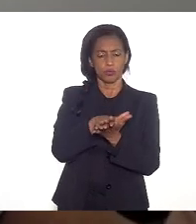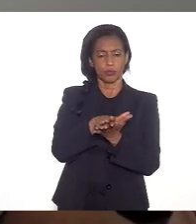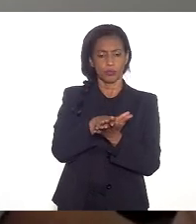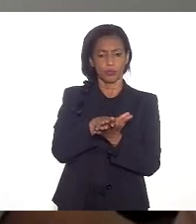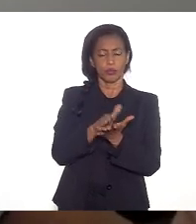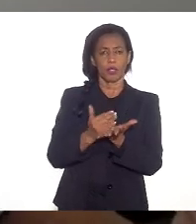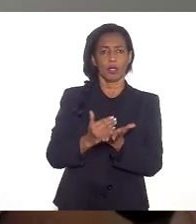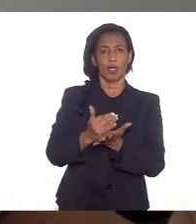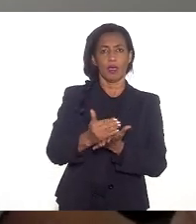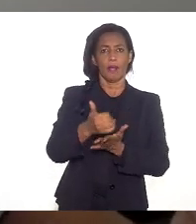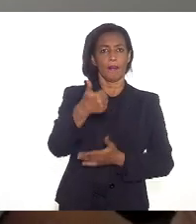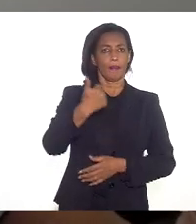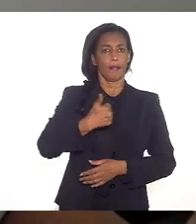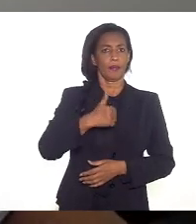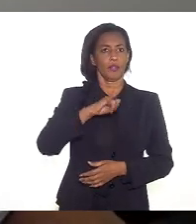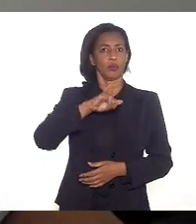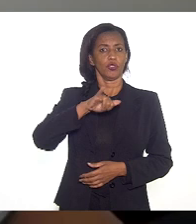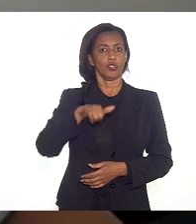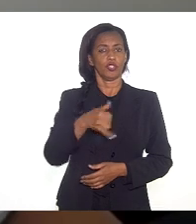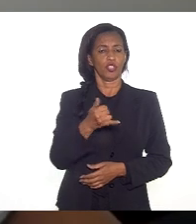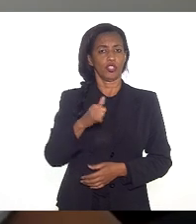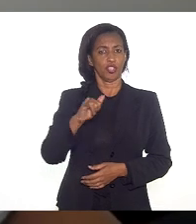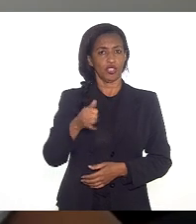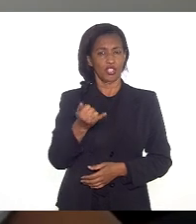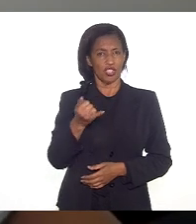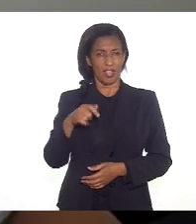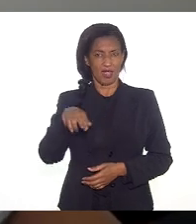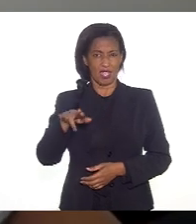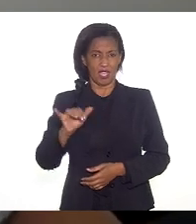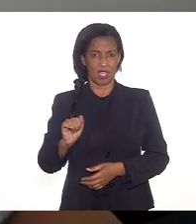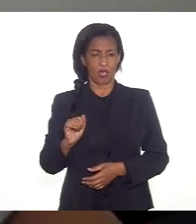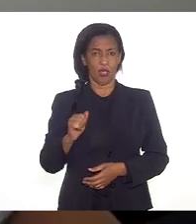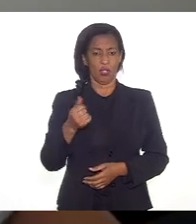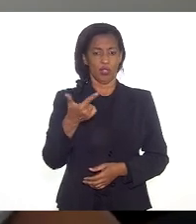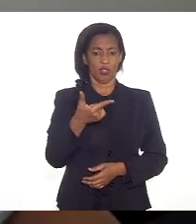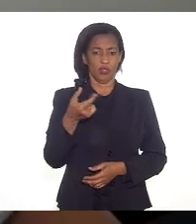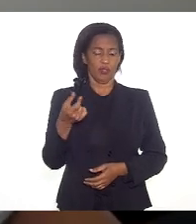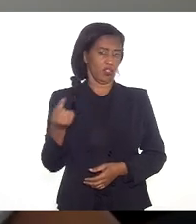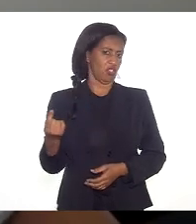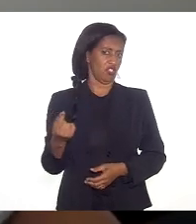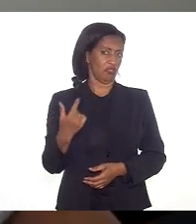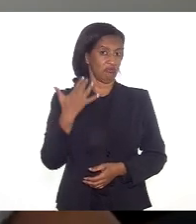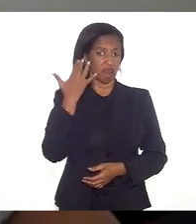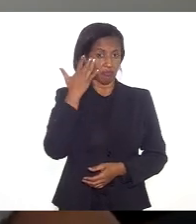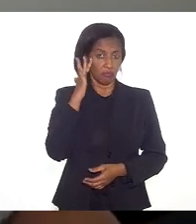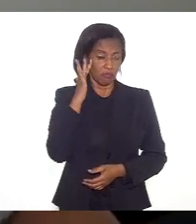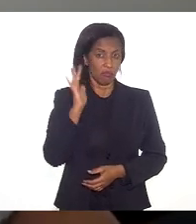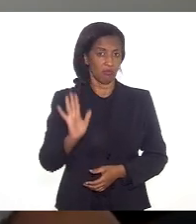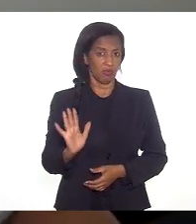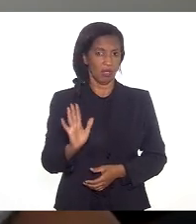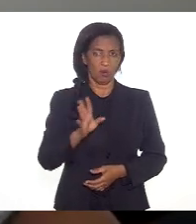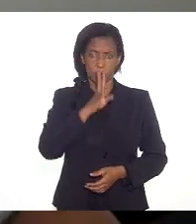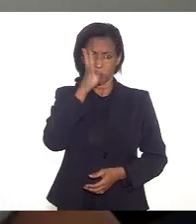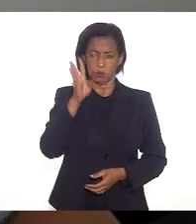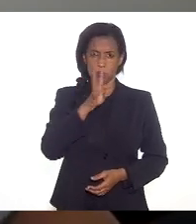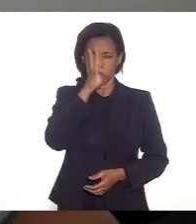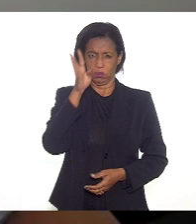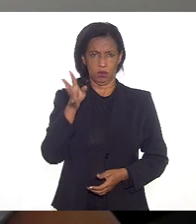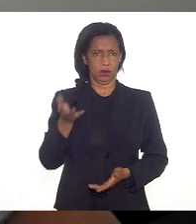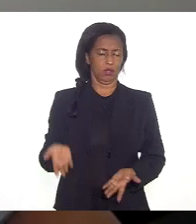a partir de 1º de janeiro de 2020, em virtude da pandemia. Eu, sinceramente, achei um exagero,